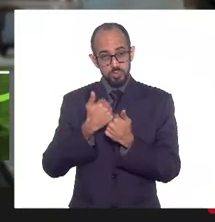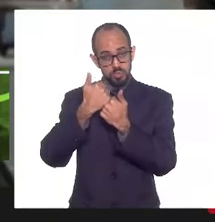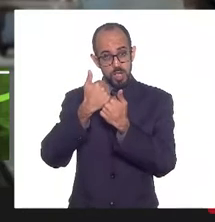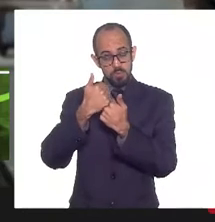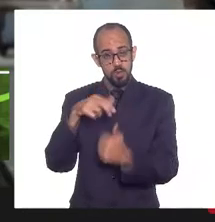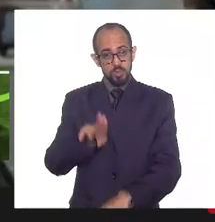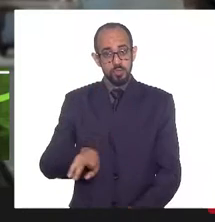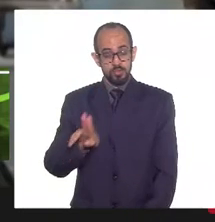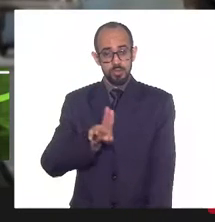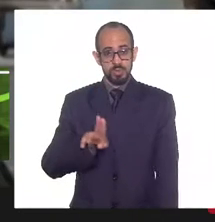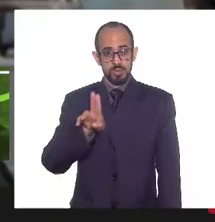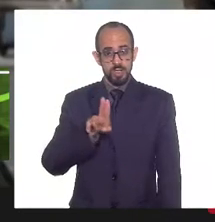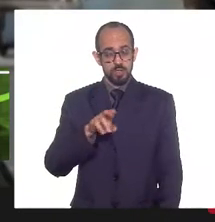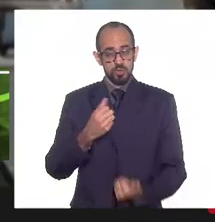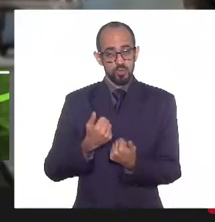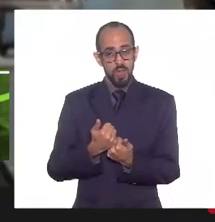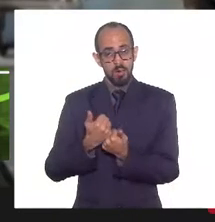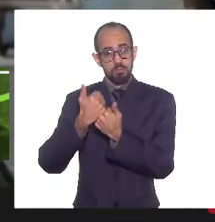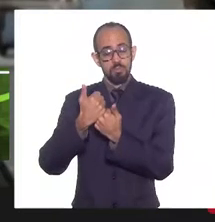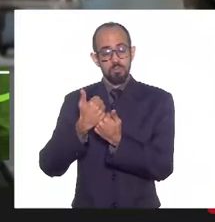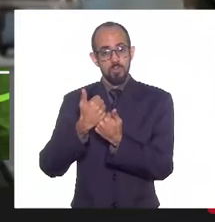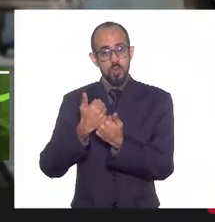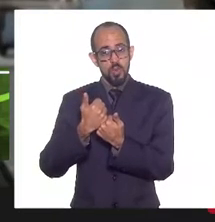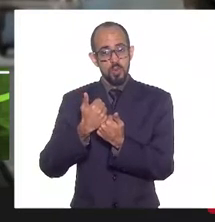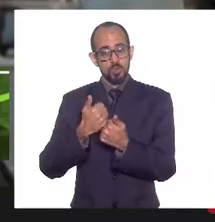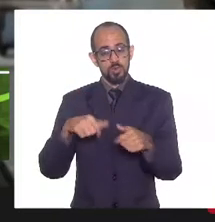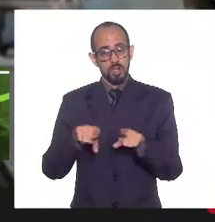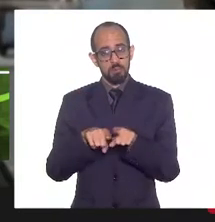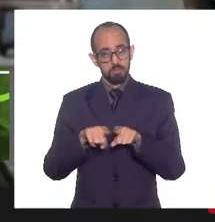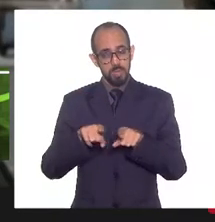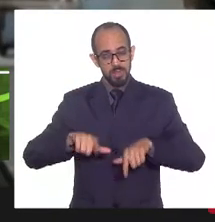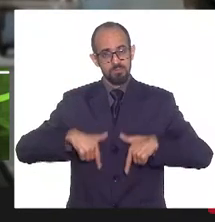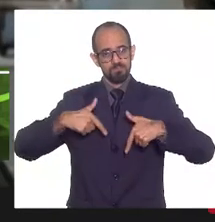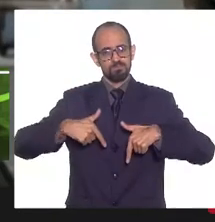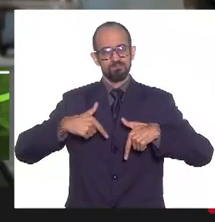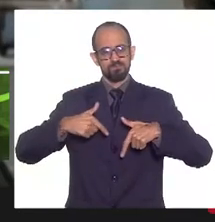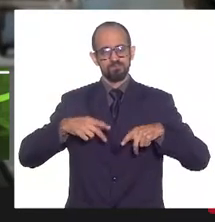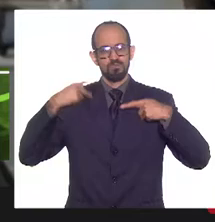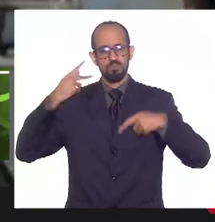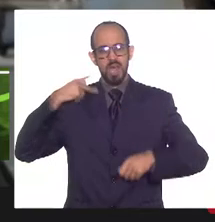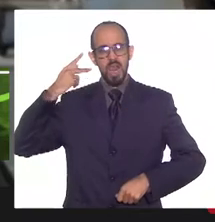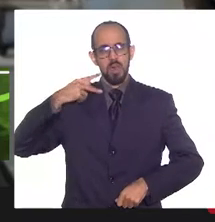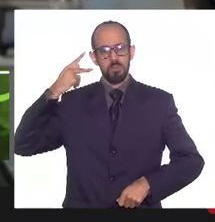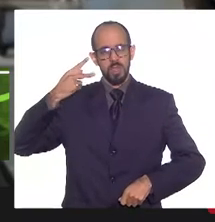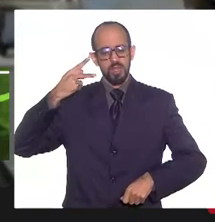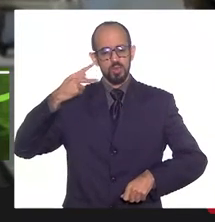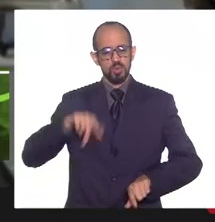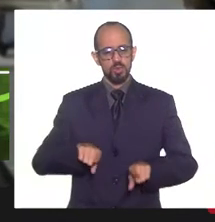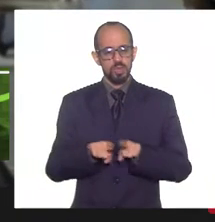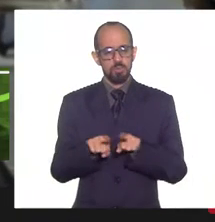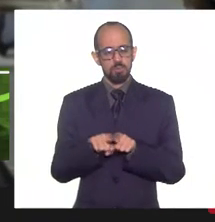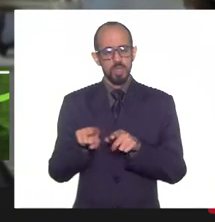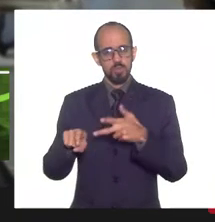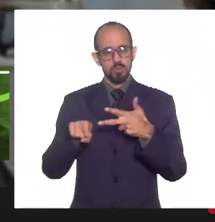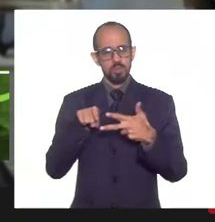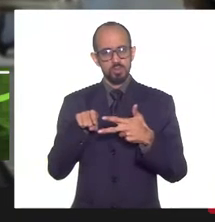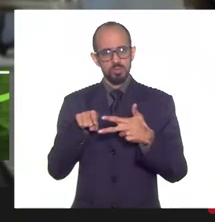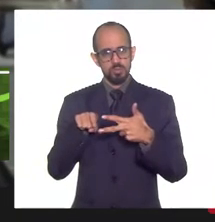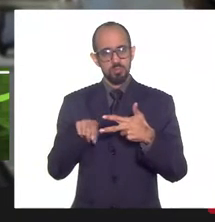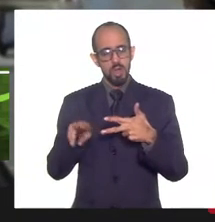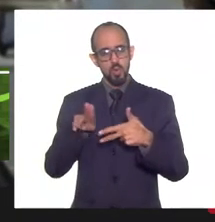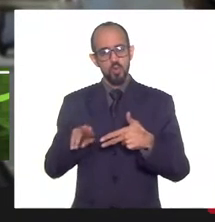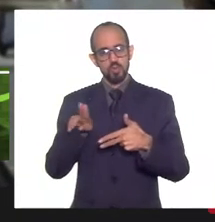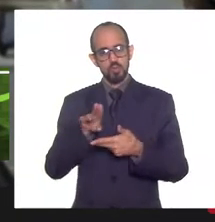universidades do apoio da iniciativa do parlamento e do executivo de usarmos o fundo público da cultura